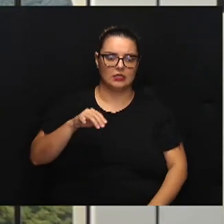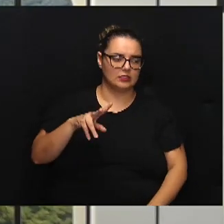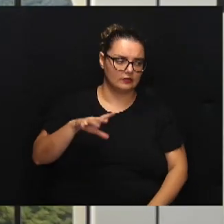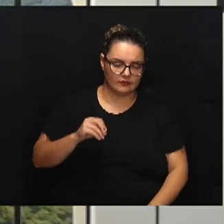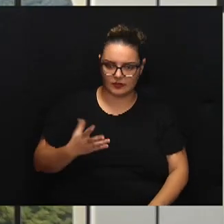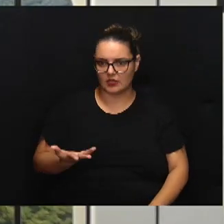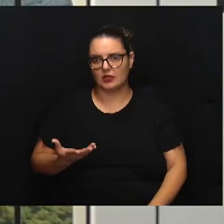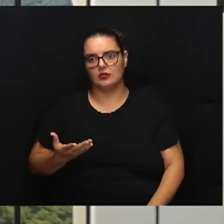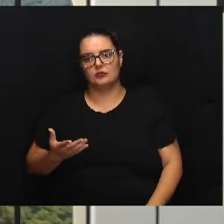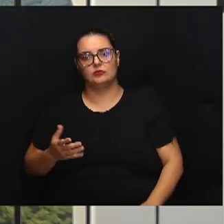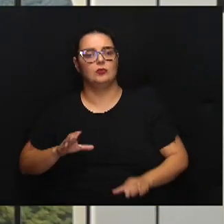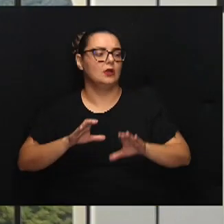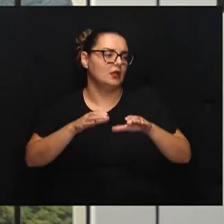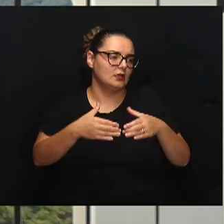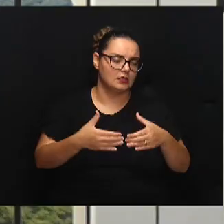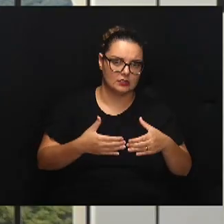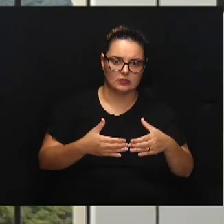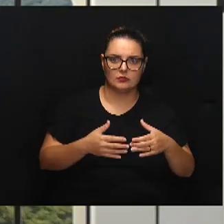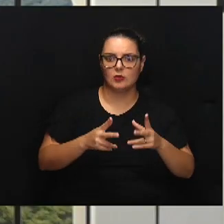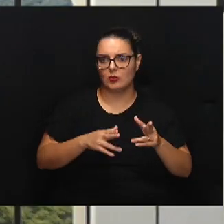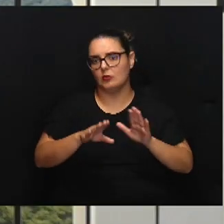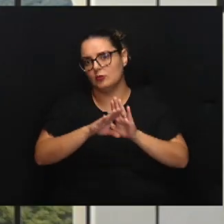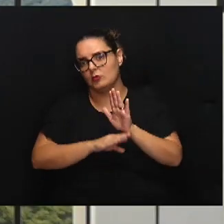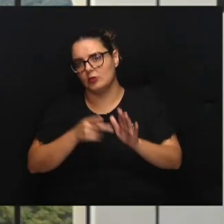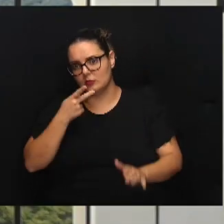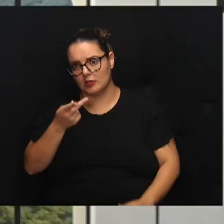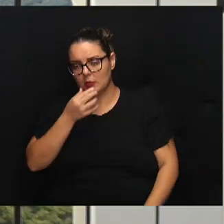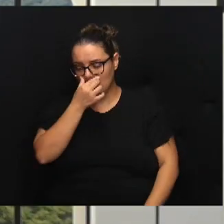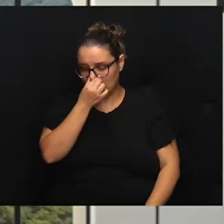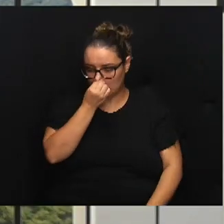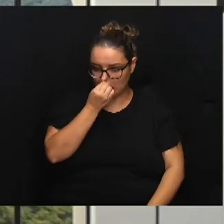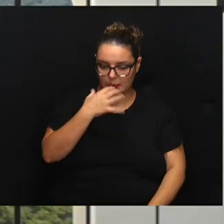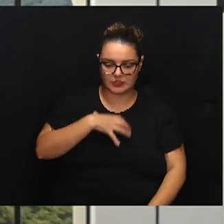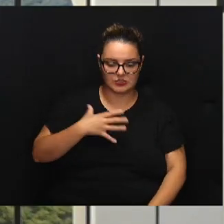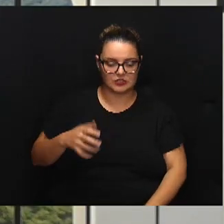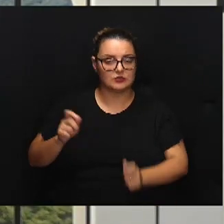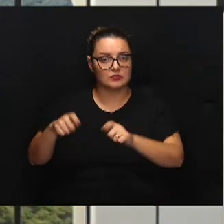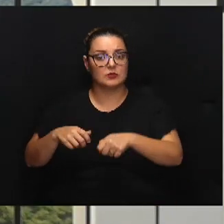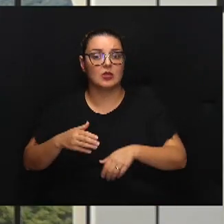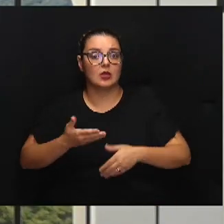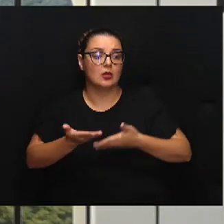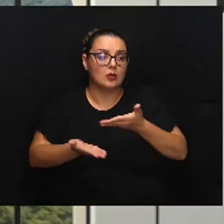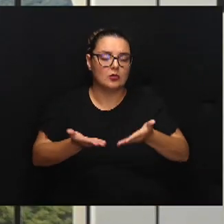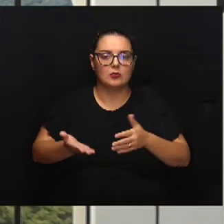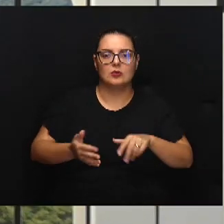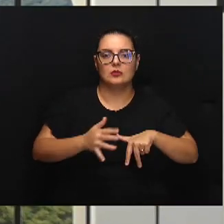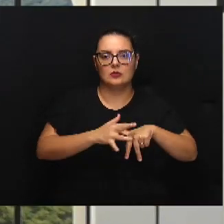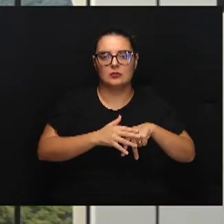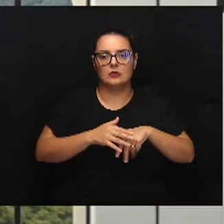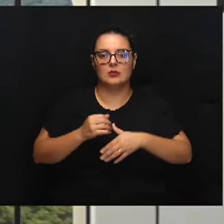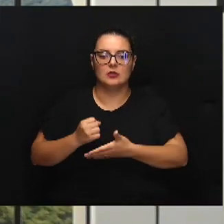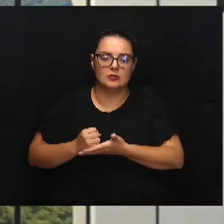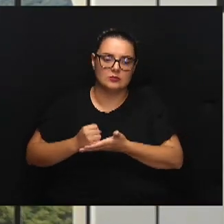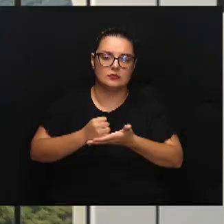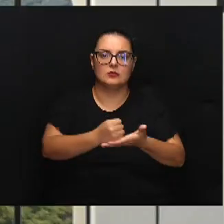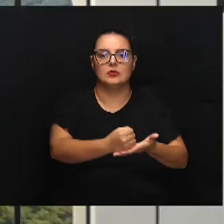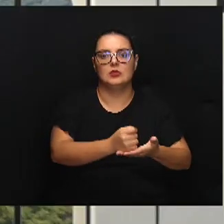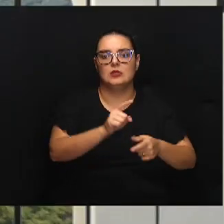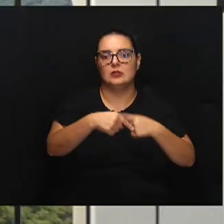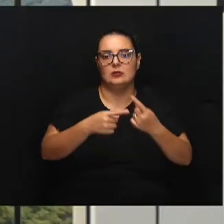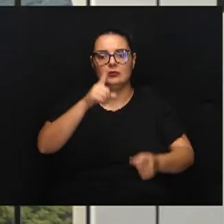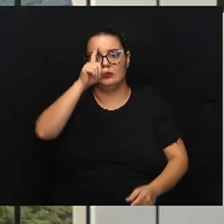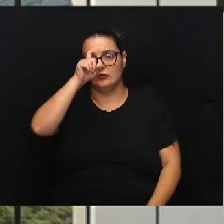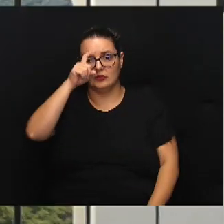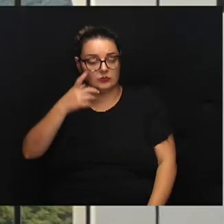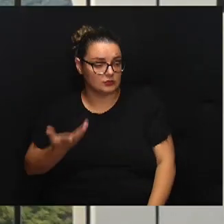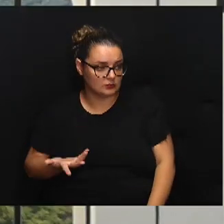no programa, condições suficientes para poder cuidar desta paciente, fazer o transporte para encaminhar até outros